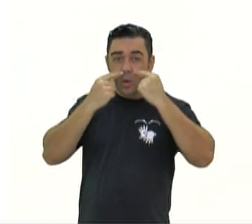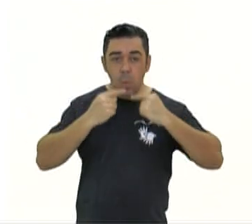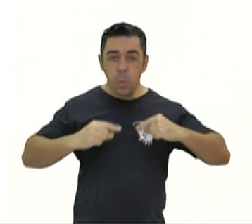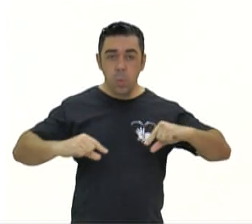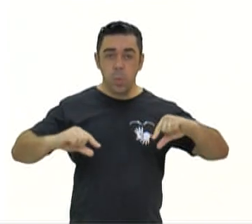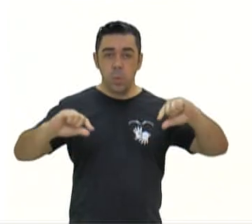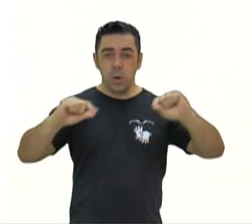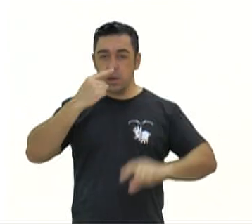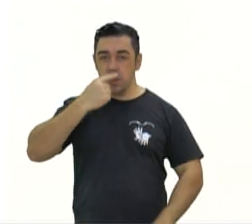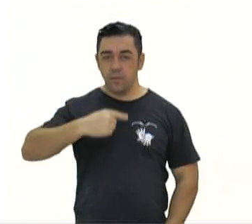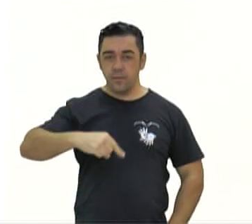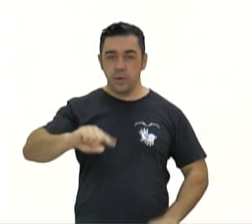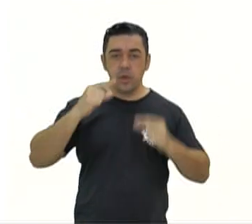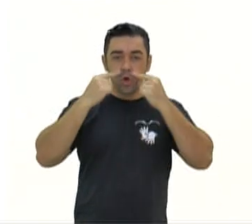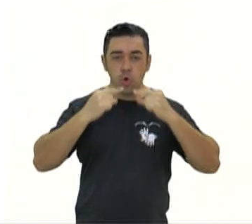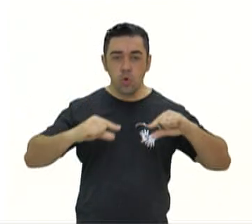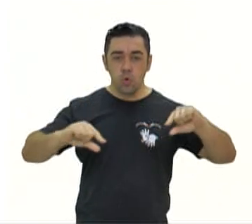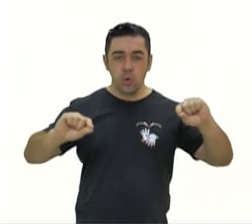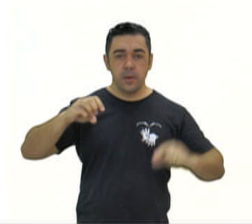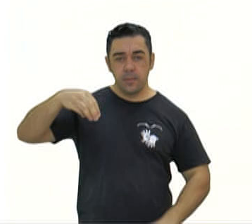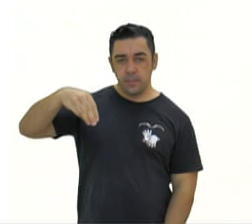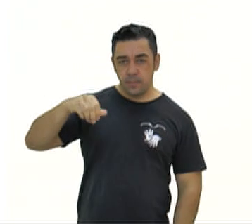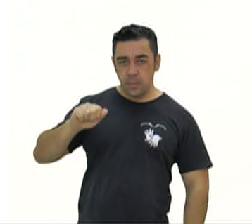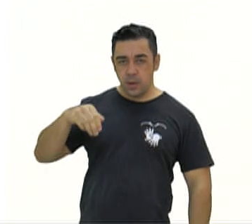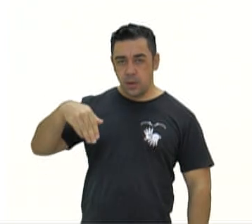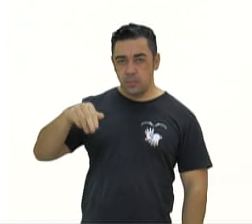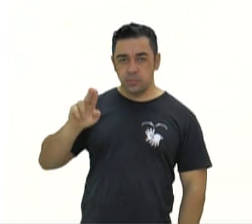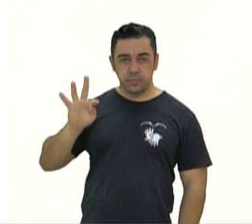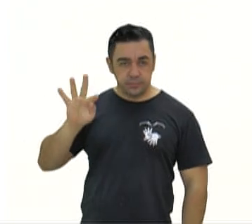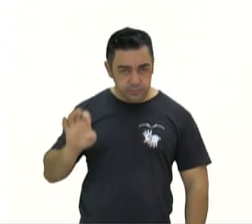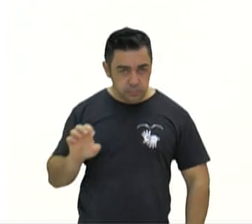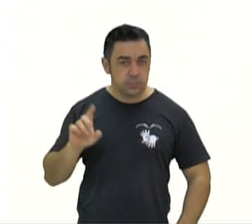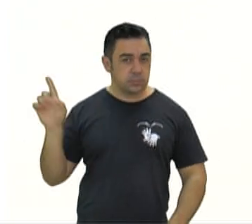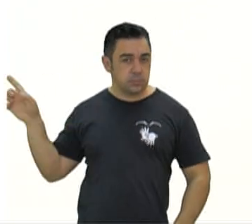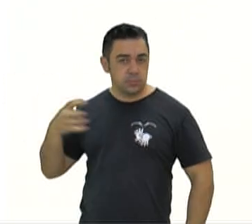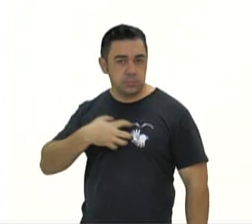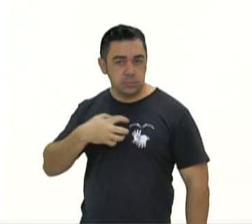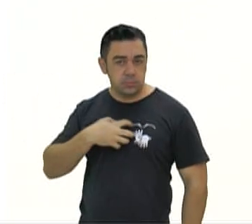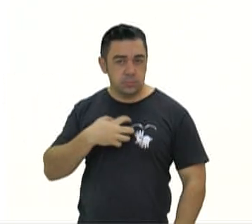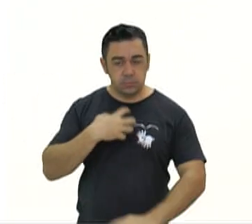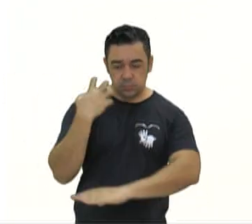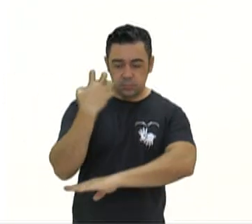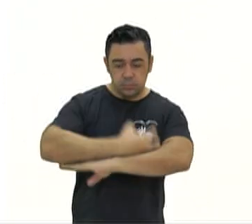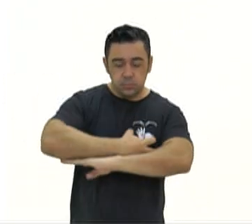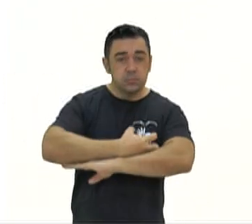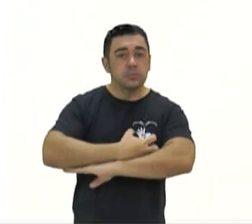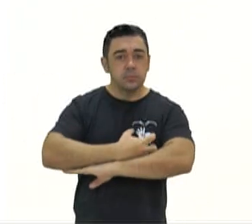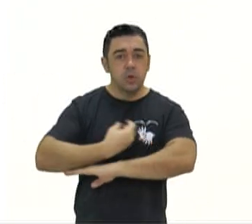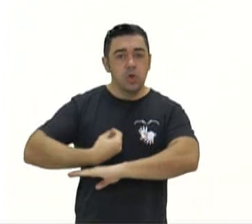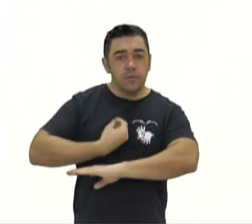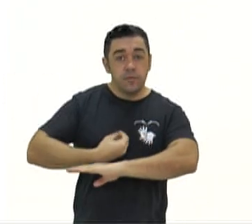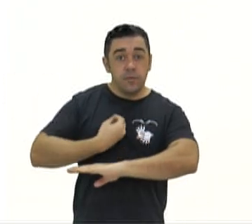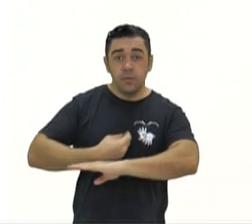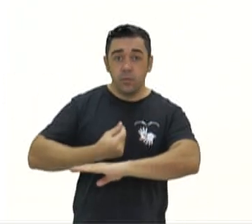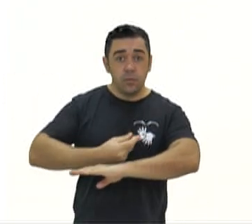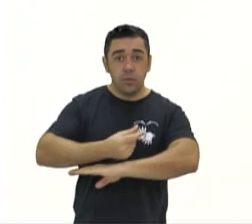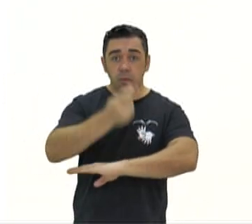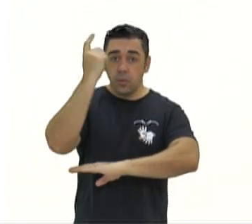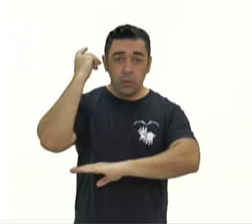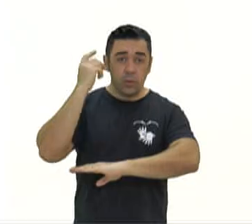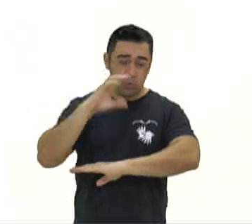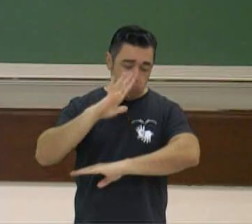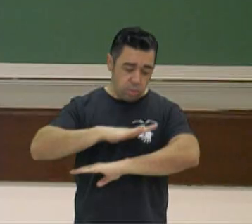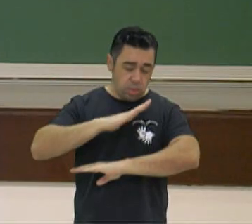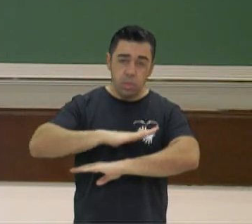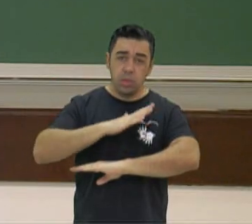porque ele, né, o gelo, então, formou esse tipo de fóssil que preservou muito bem, inclusive, os tecidos, a parte mole do corpo do animal, né? Também bem